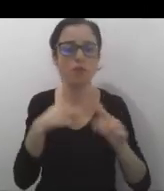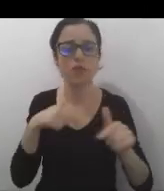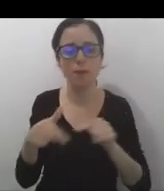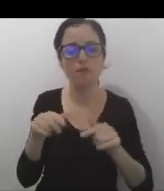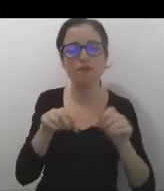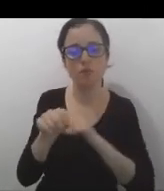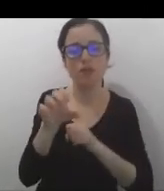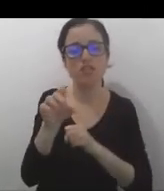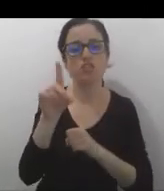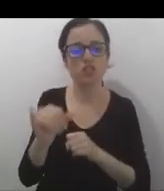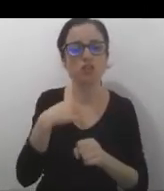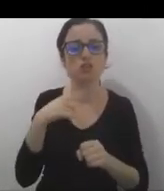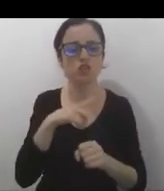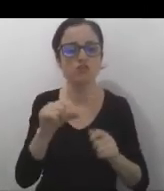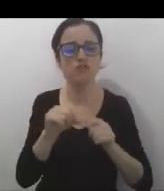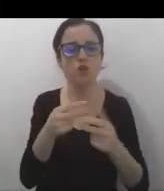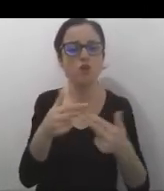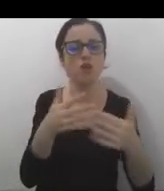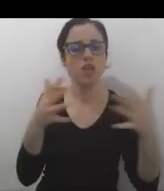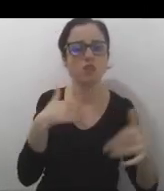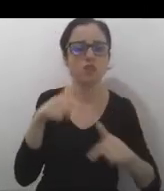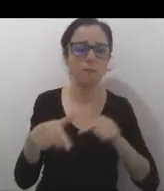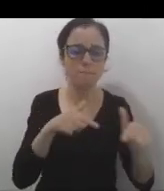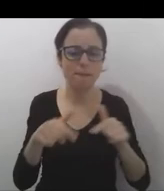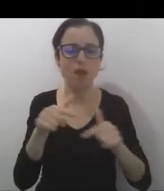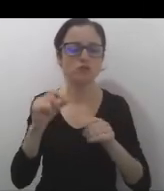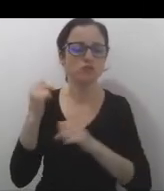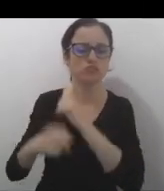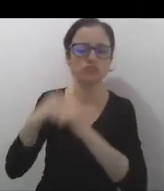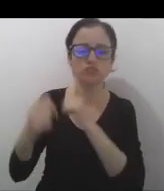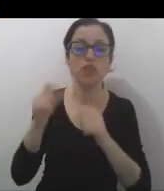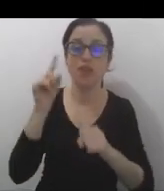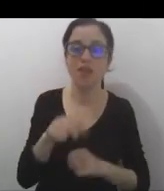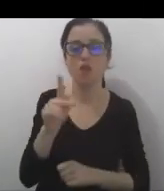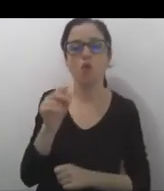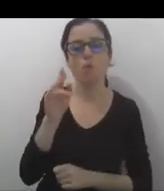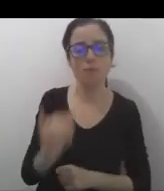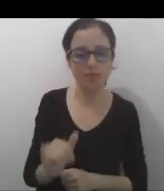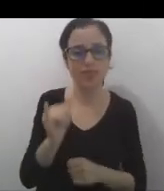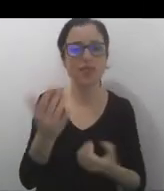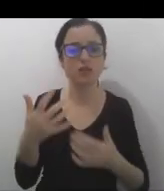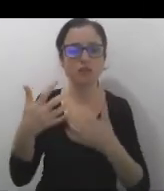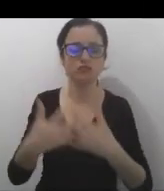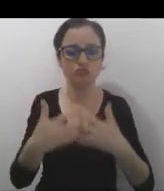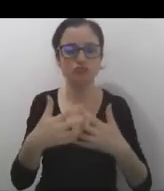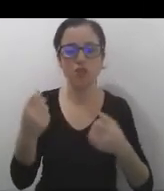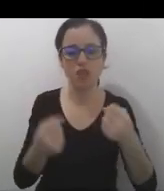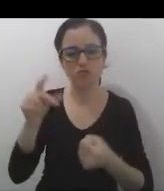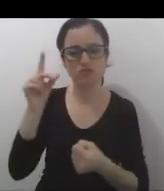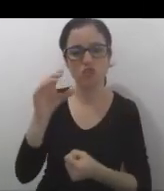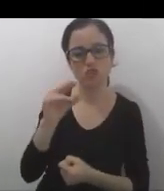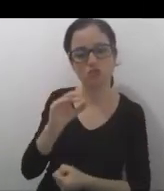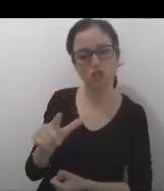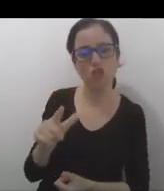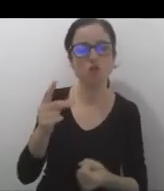só com mecânica do Corcel, né? Outro carro brasileiro, porque o motor do Corcel é na frente,